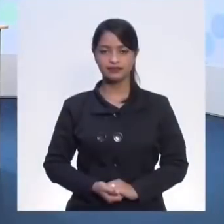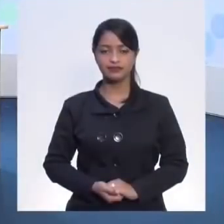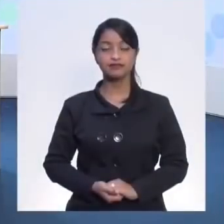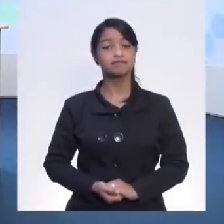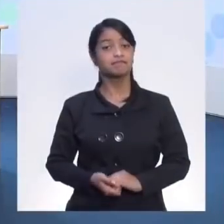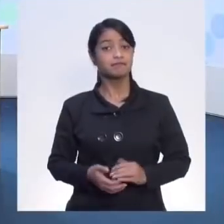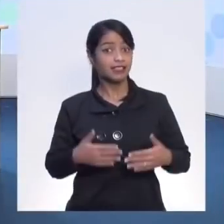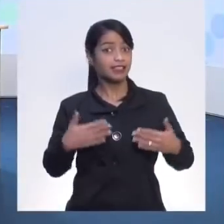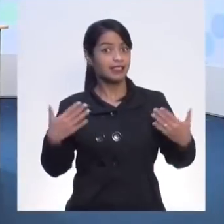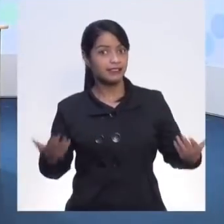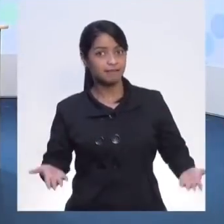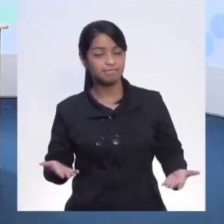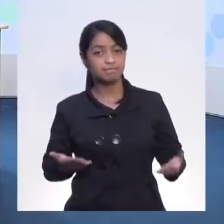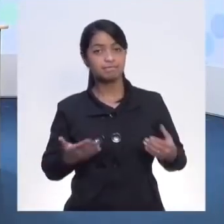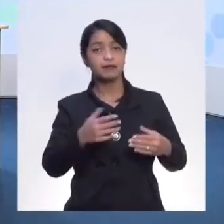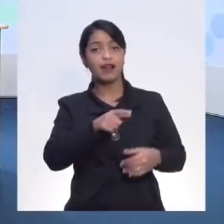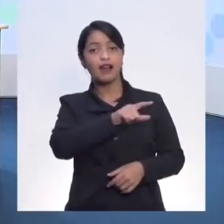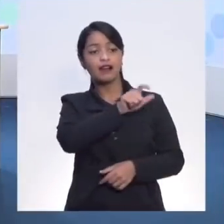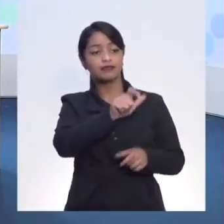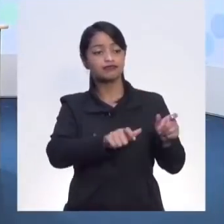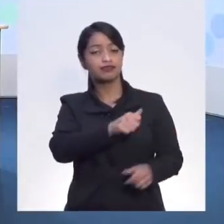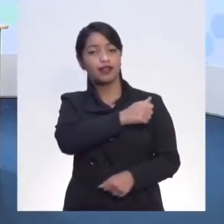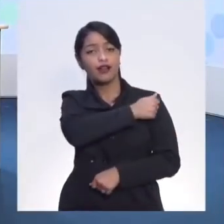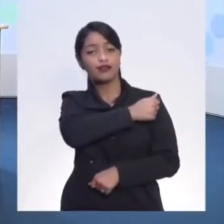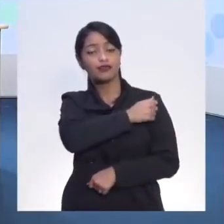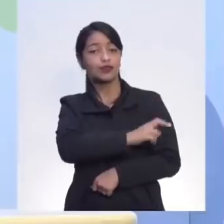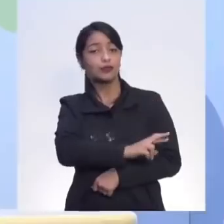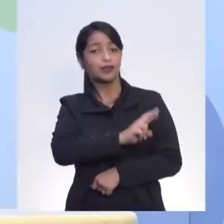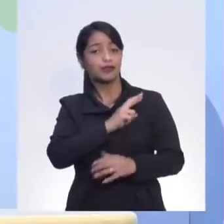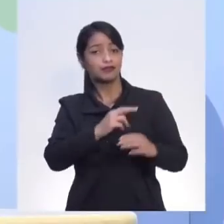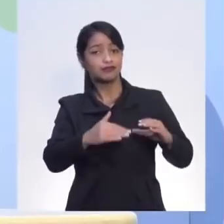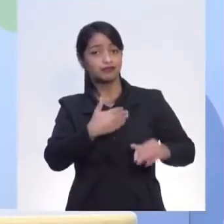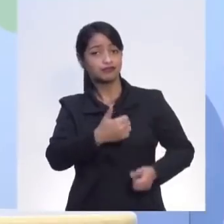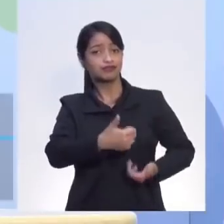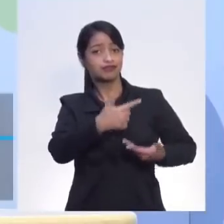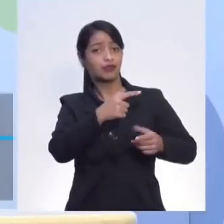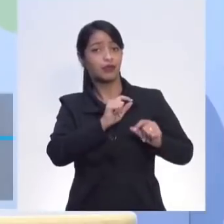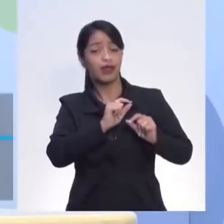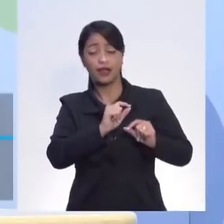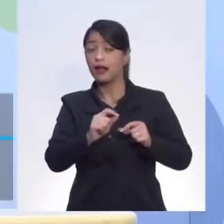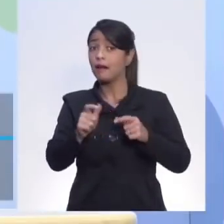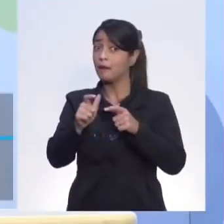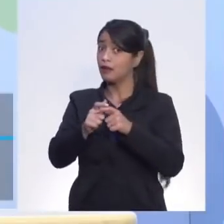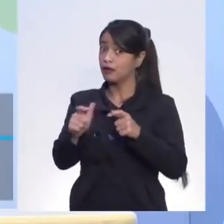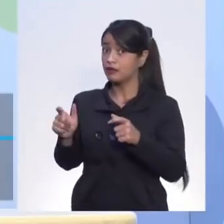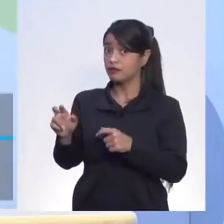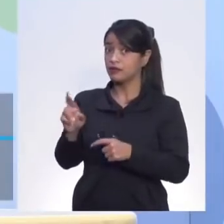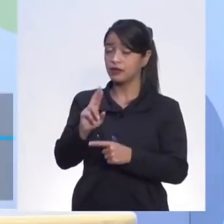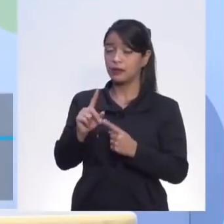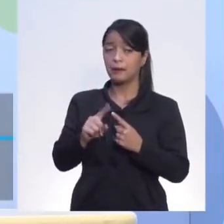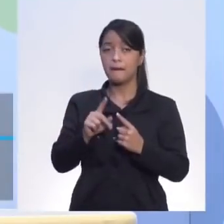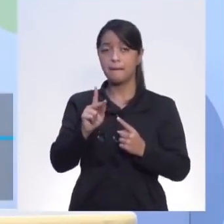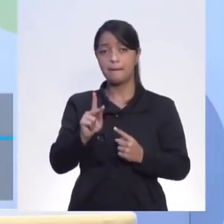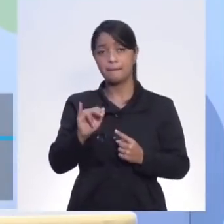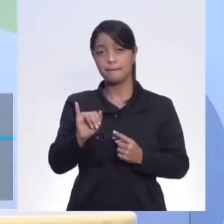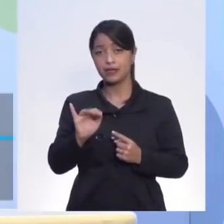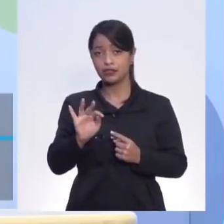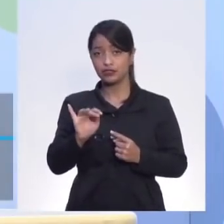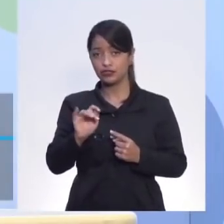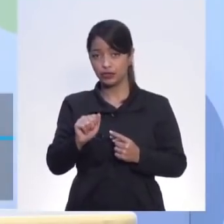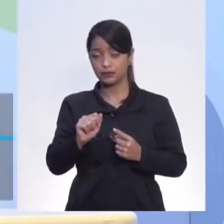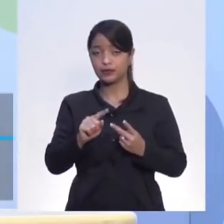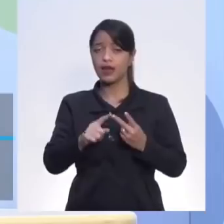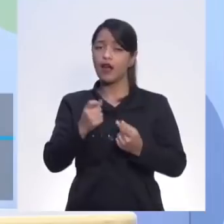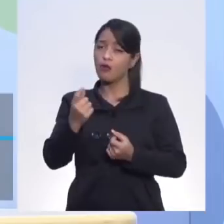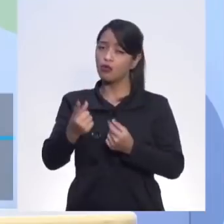E a ideia, o que eles colocaram? Olha, a maioria está colocando Pitya e alguns também estão colocando sacerdotes